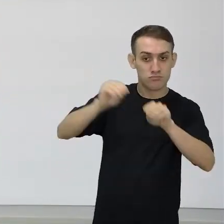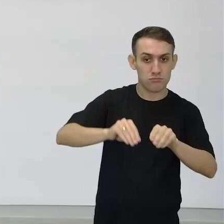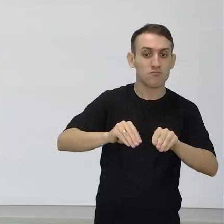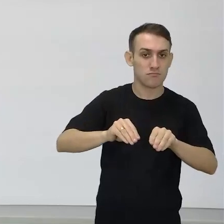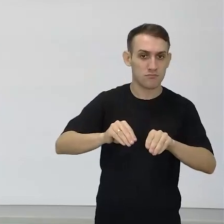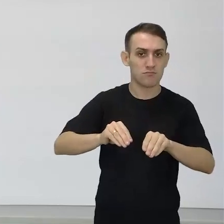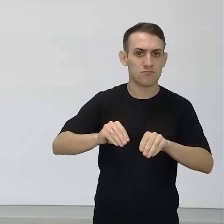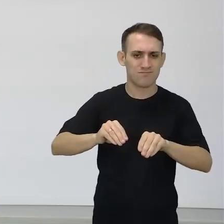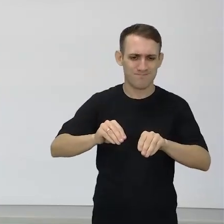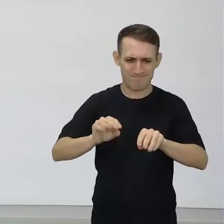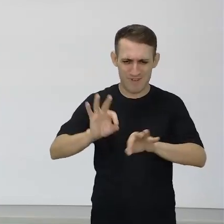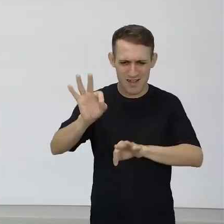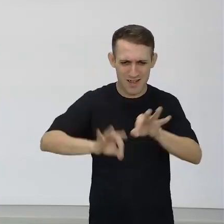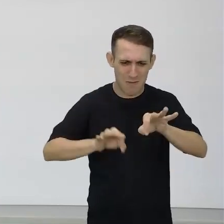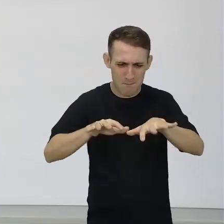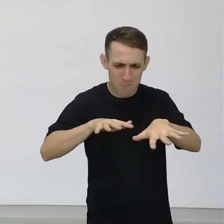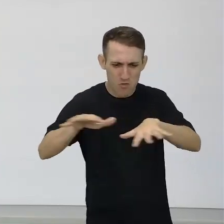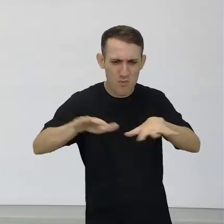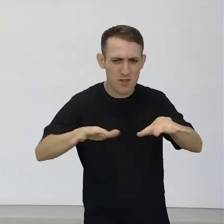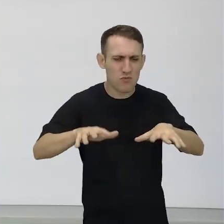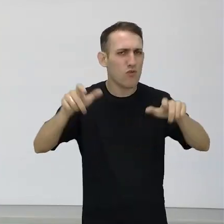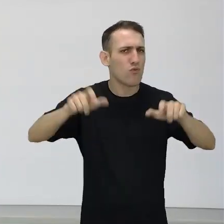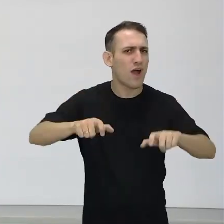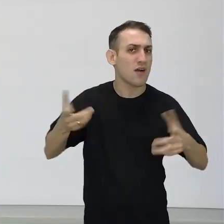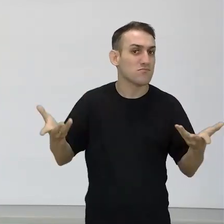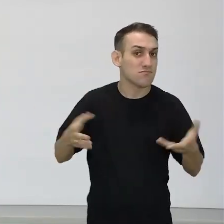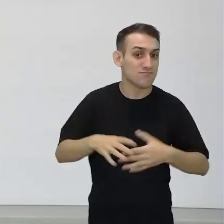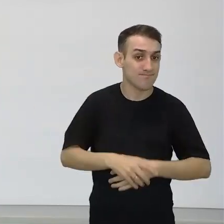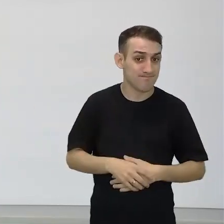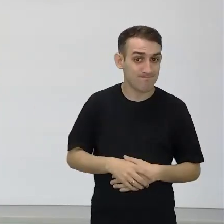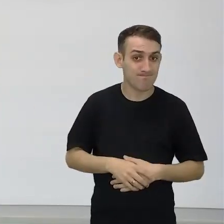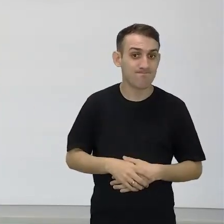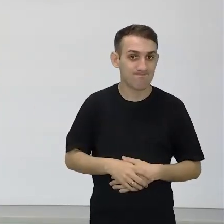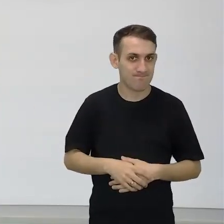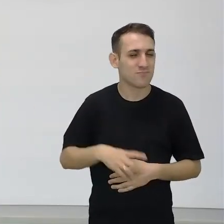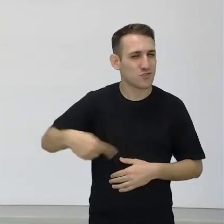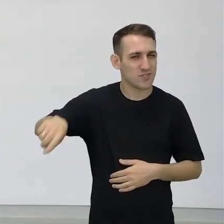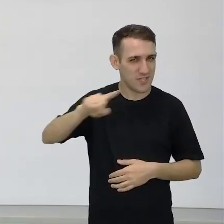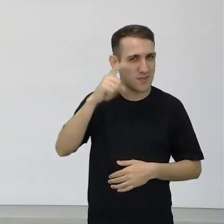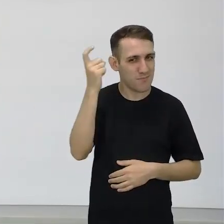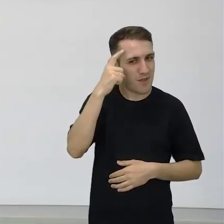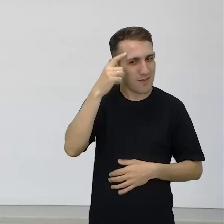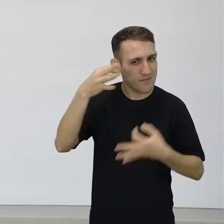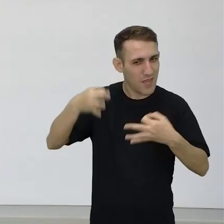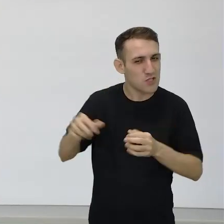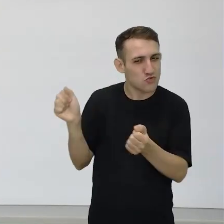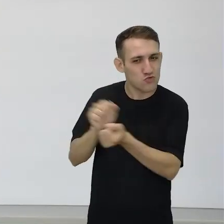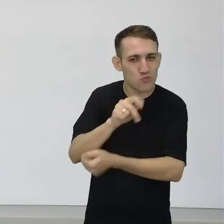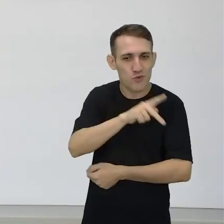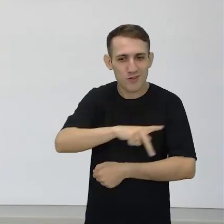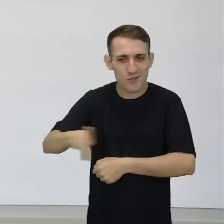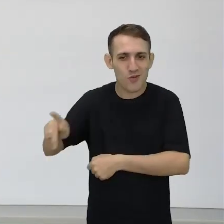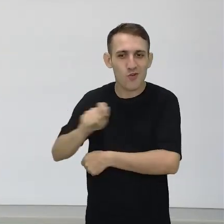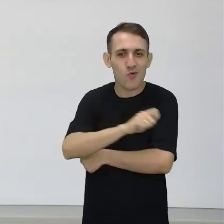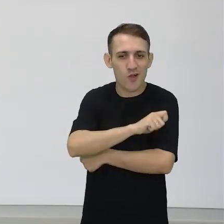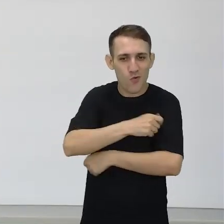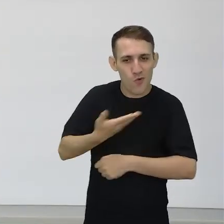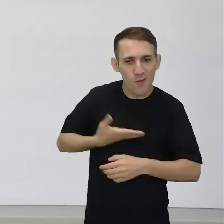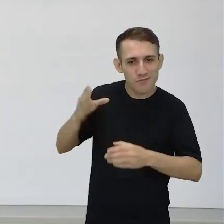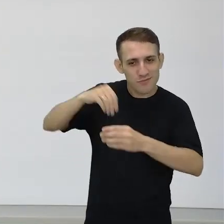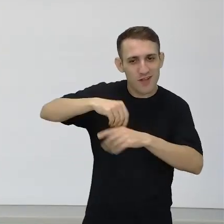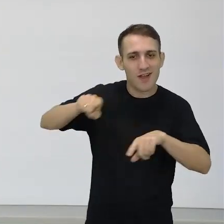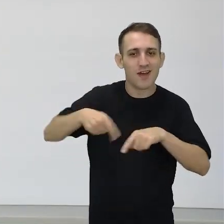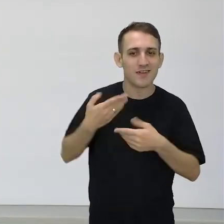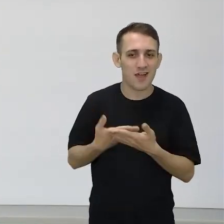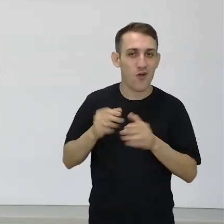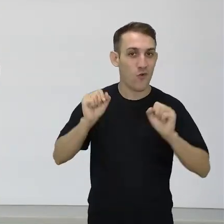portugueses, mexeu com esse território? Então vai pensando aí juntinho aí com o seu professor, com seus amigos aí na sala de